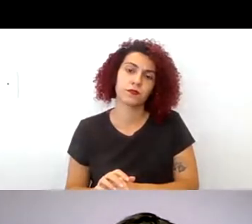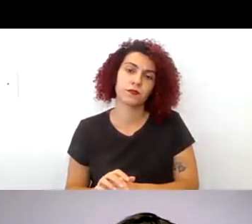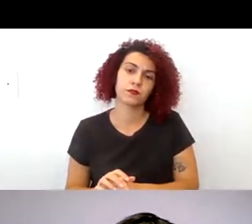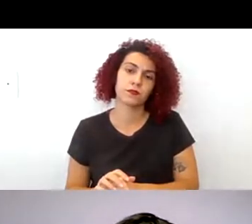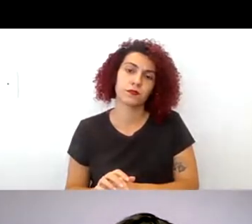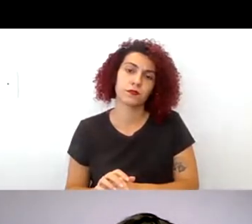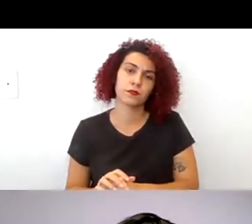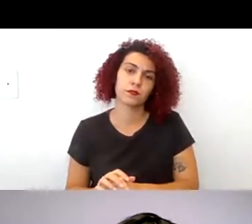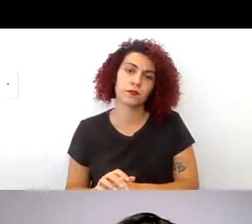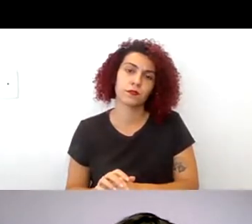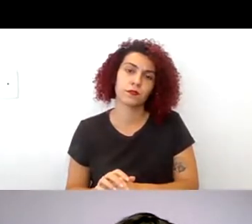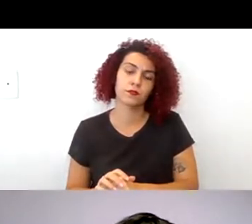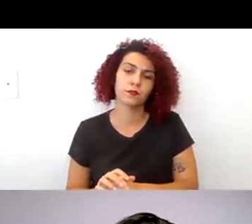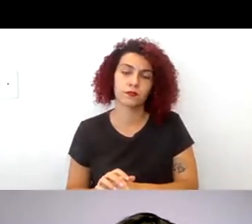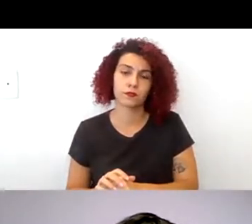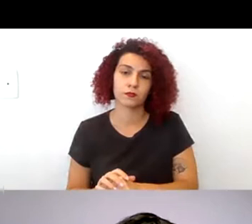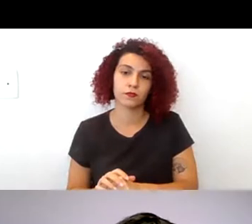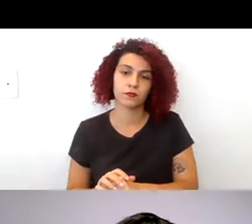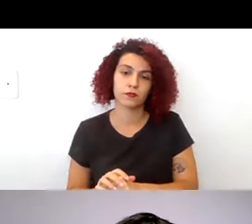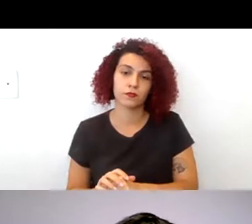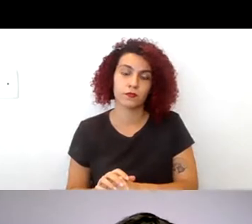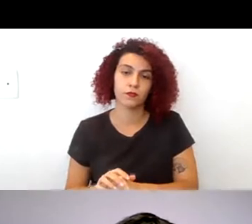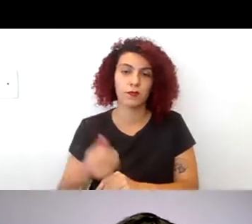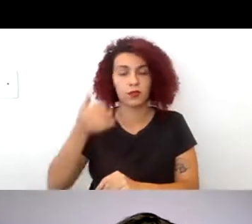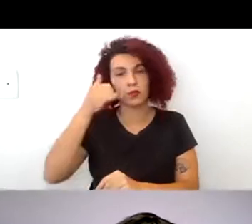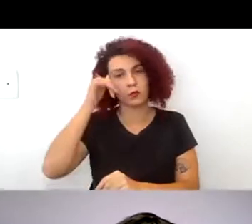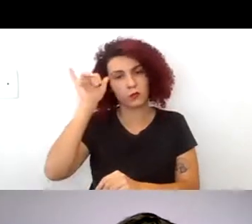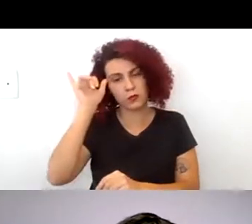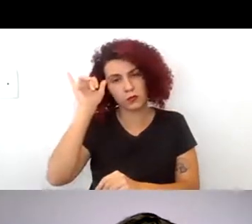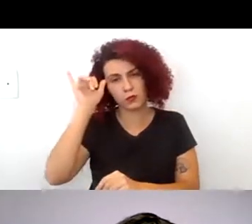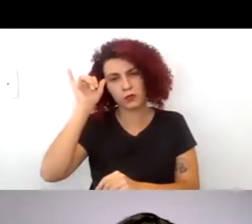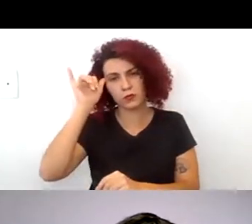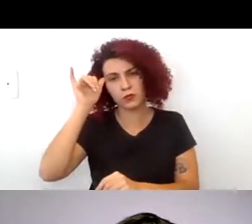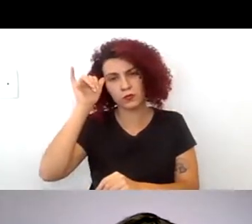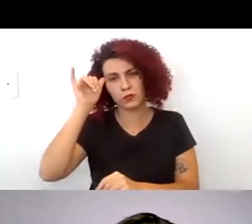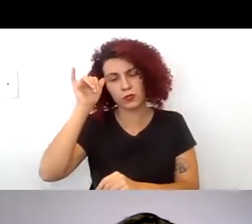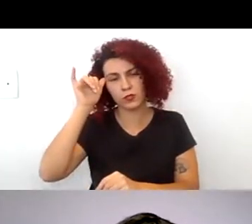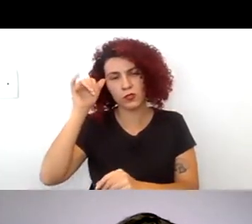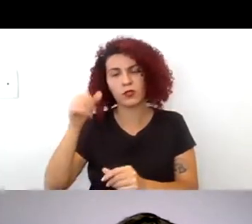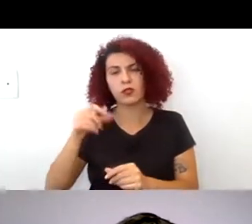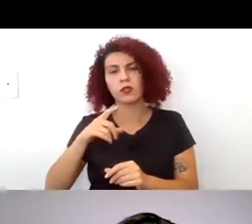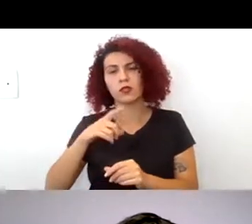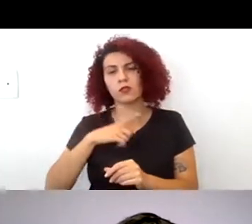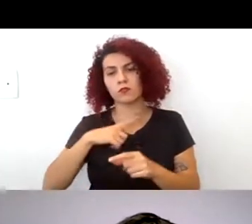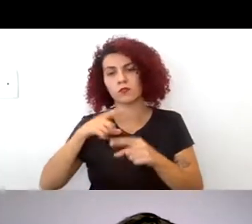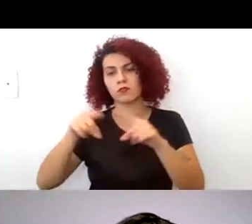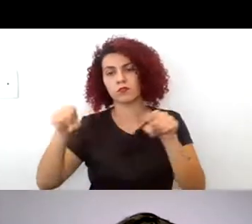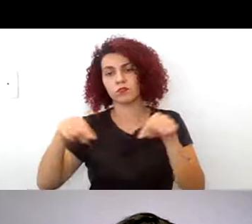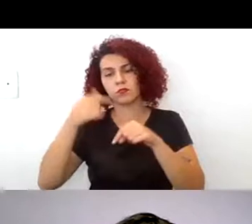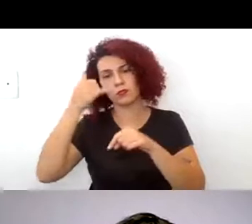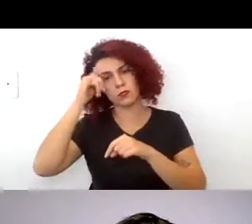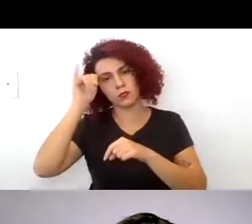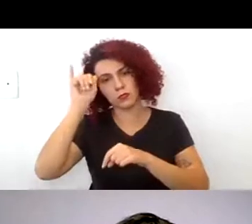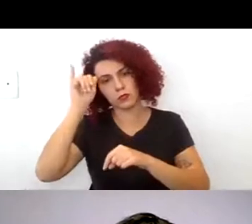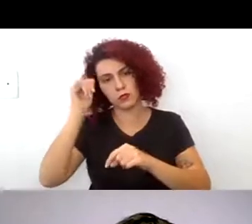de trânsito dos Bois da Fazenda de seu fulano de tal e este o nome do dono da fazenda ele colocou alguém